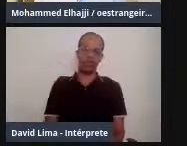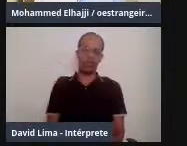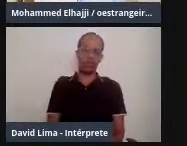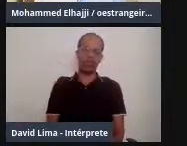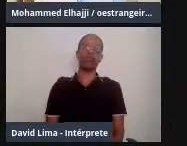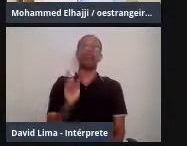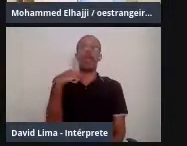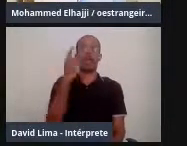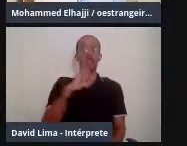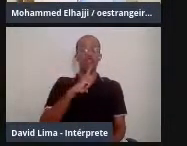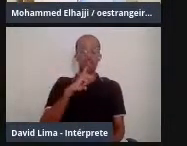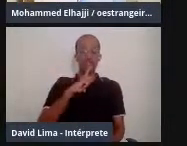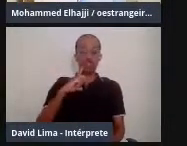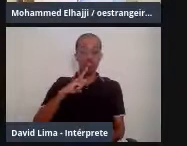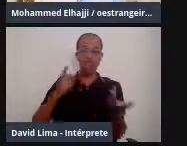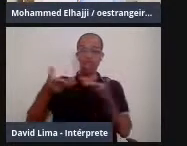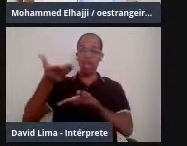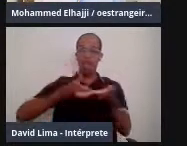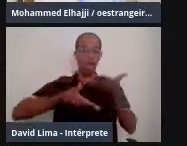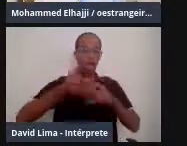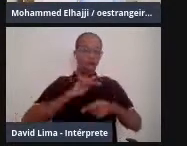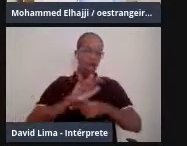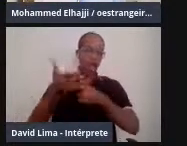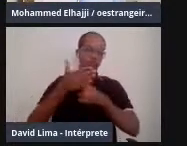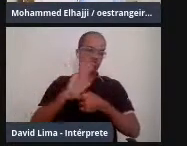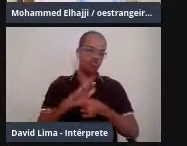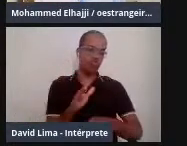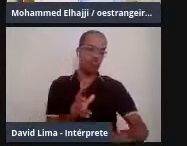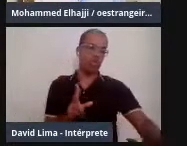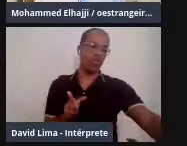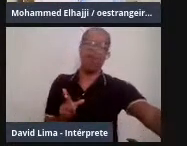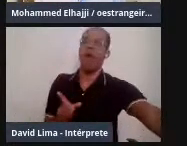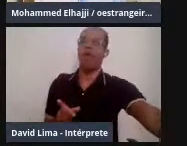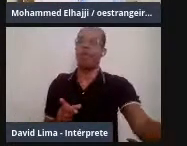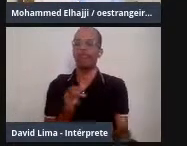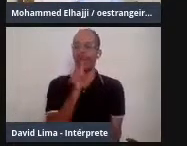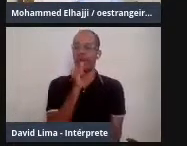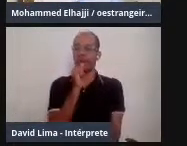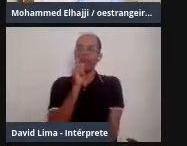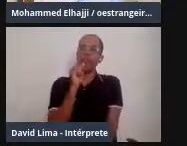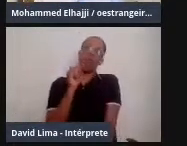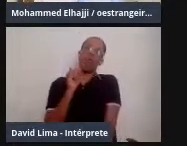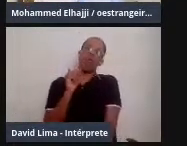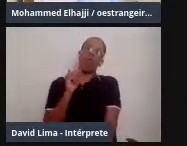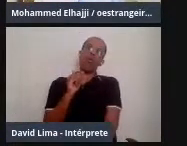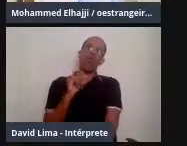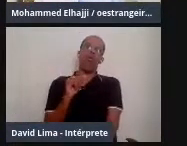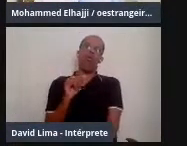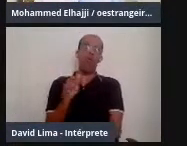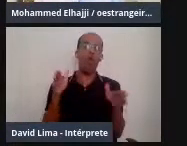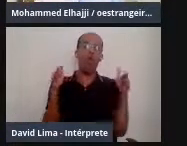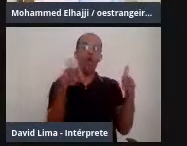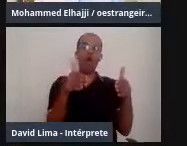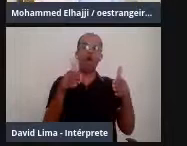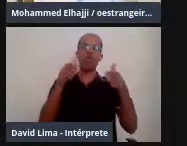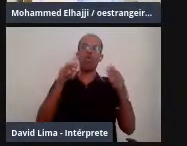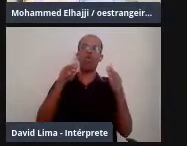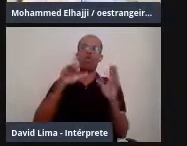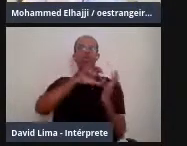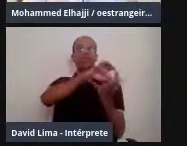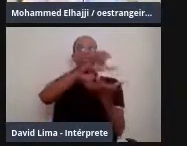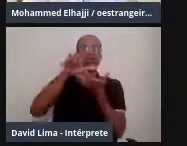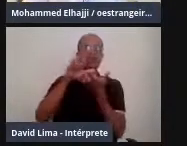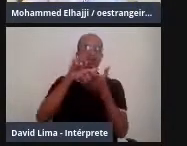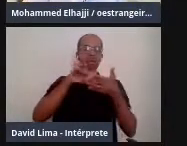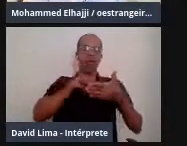Nós temos, então, colaborações, né, como, por exemplo, o Fórum Internacional Fronteiras Cruzadas. Nós temos